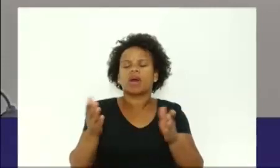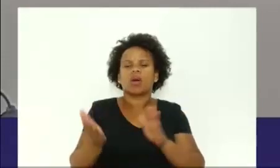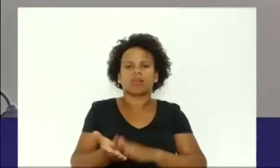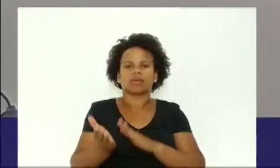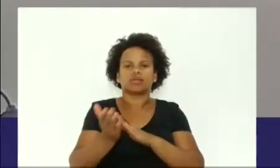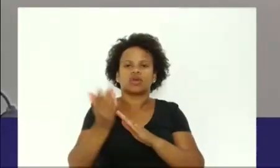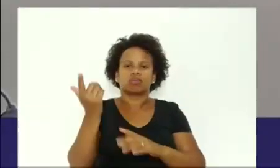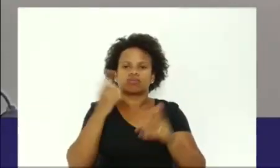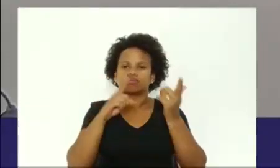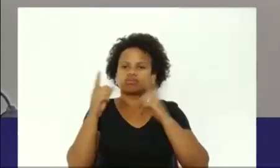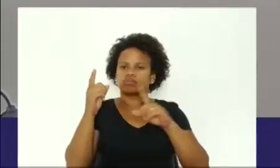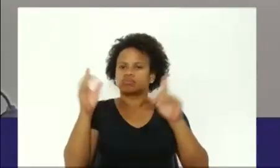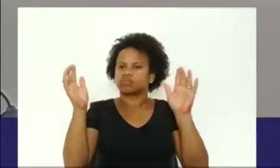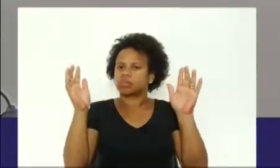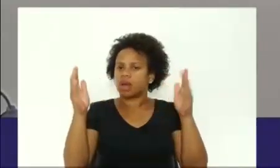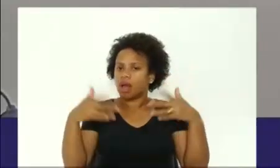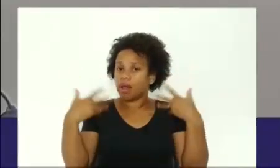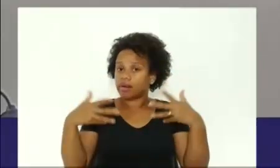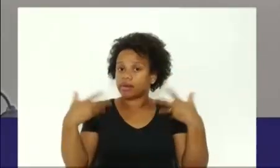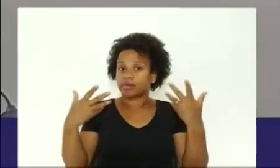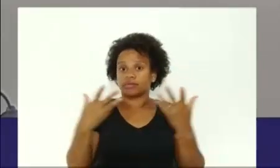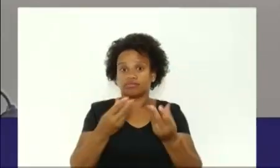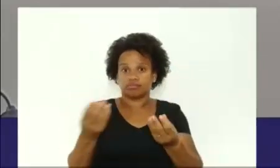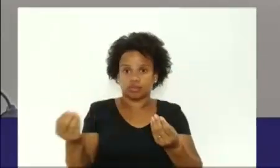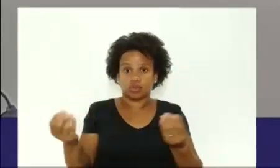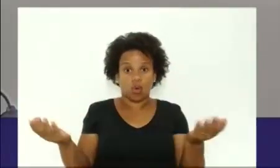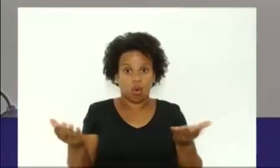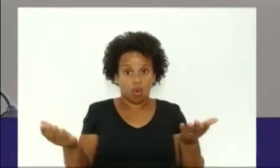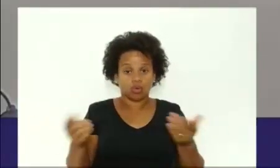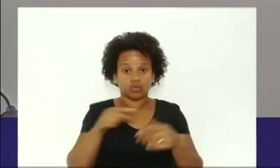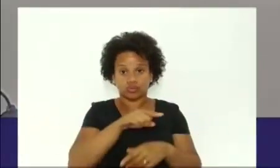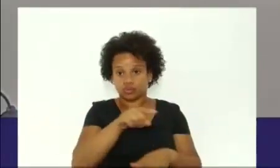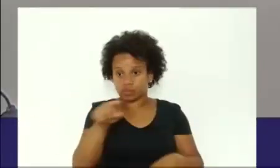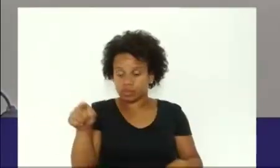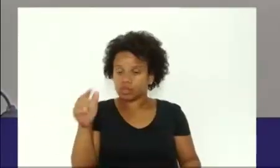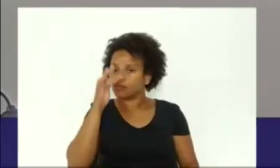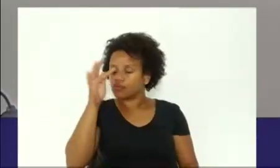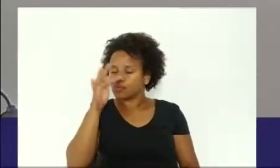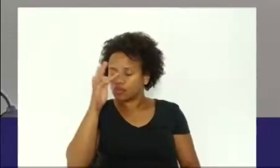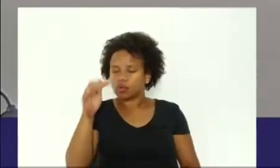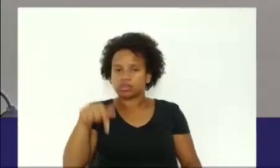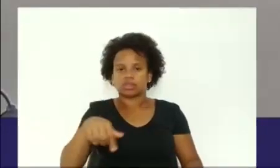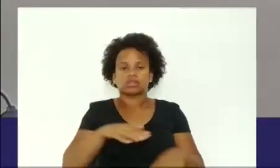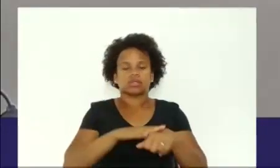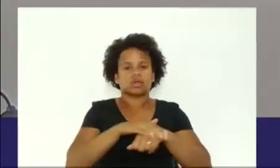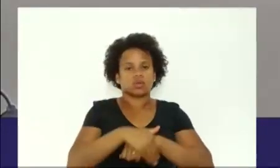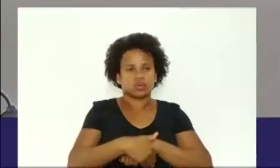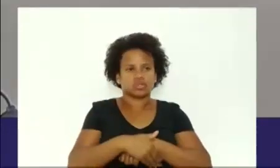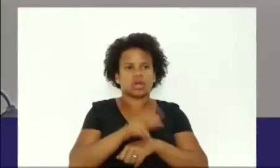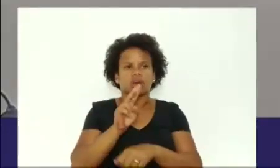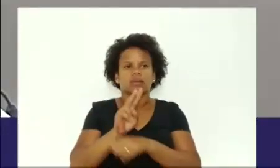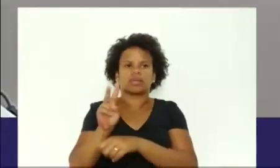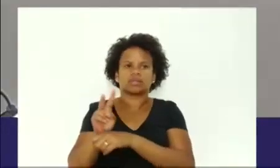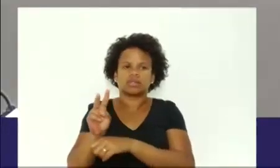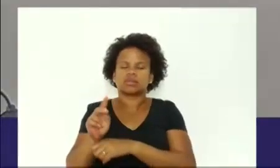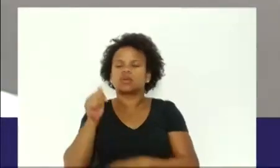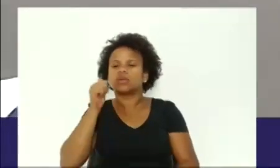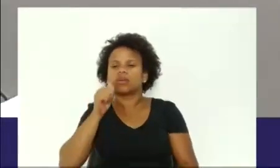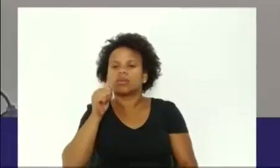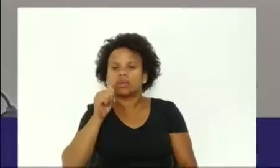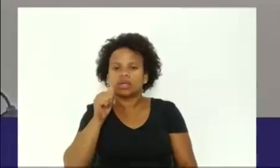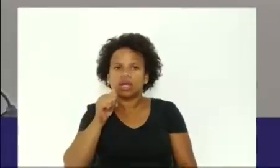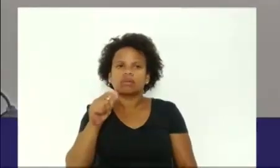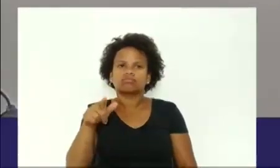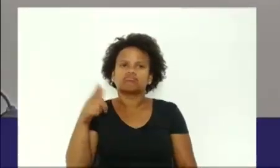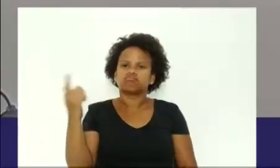muitas alegrias. Hoje vocês são as flores da nossa noite, a representação da mulher que traz